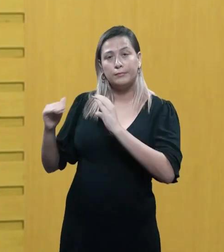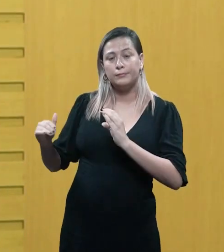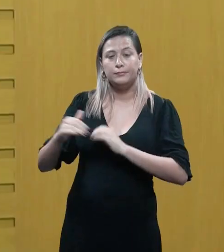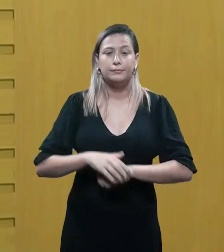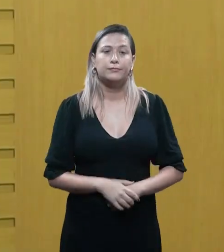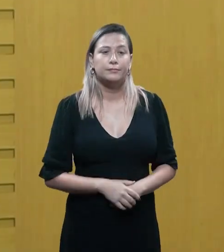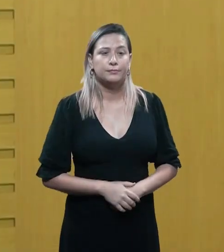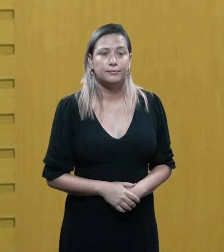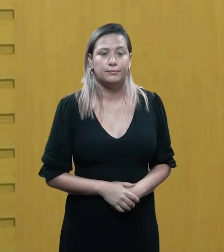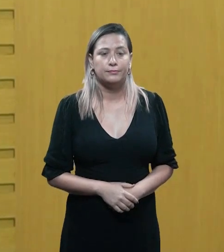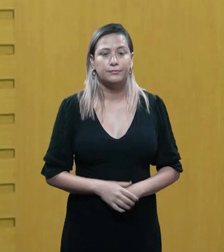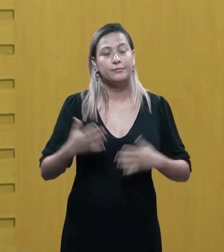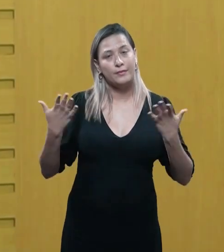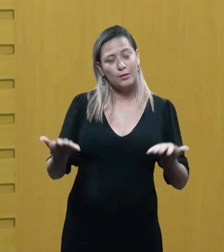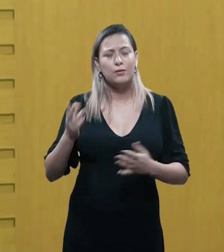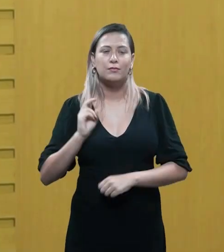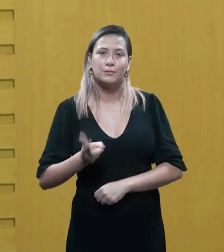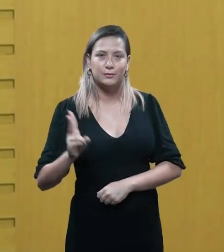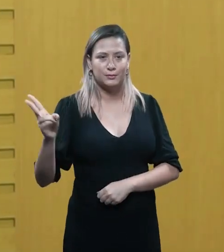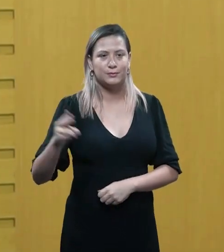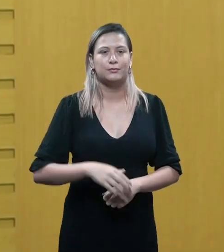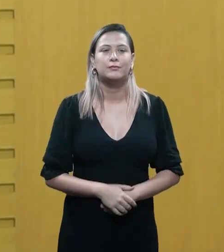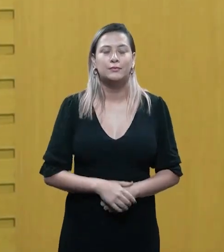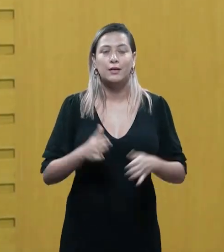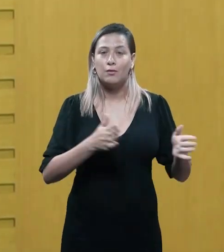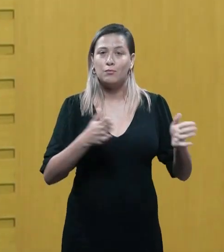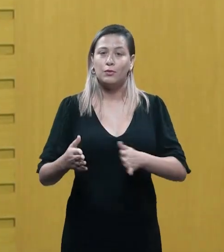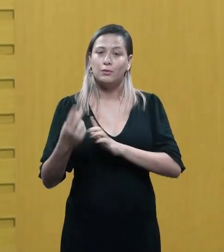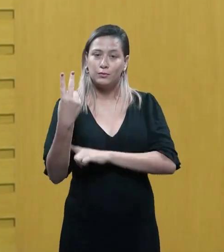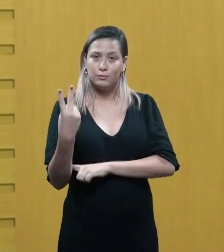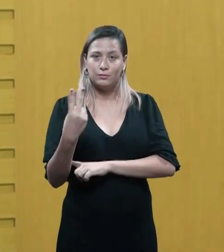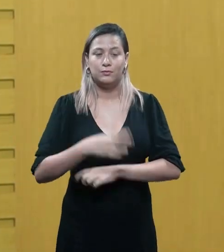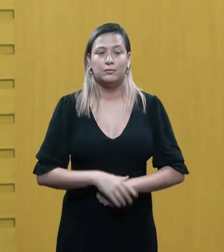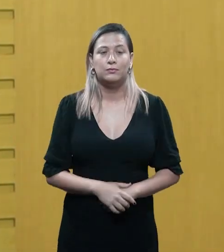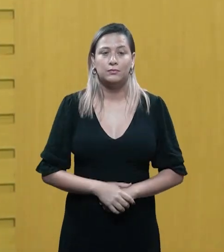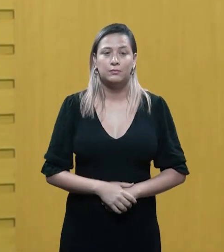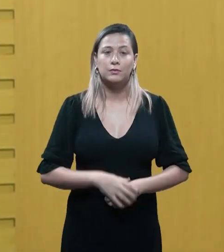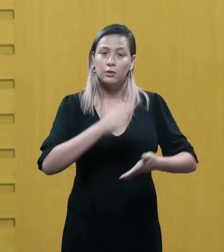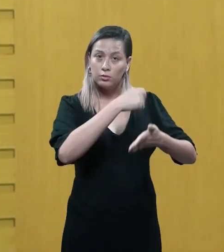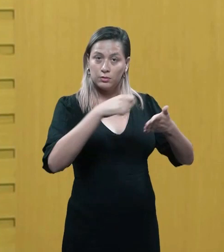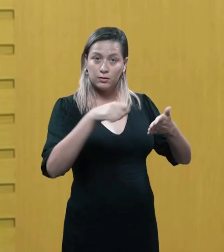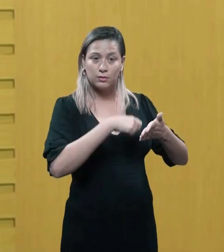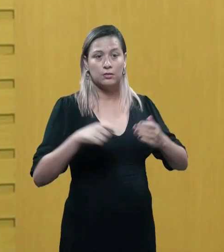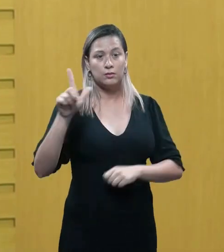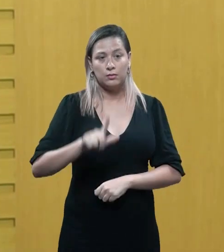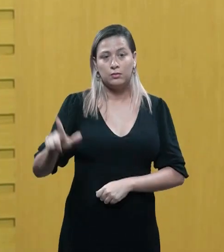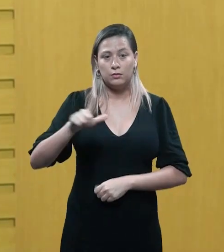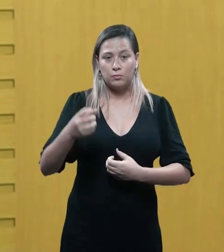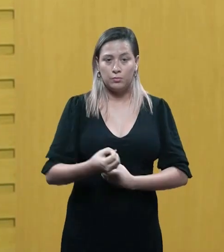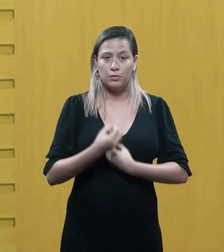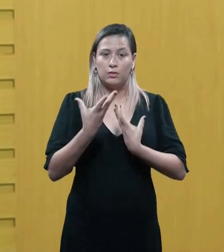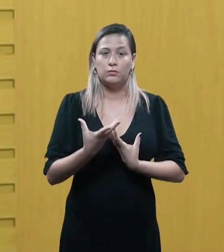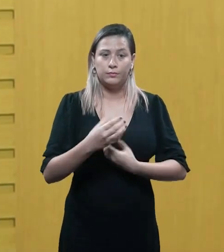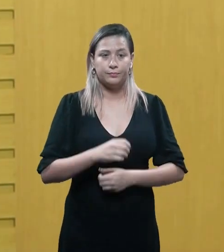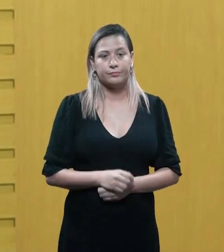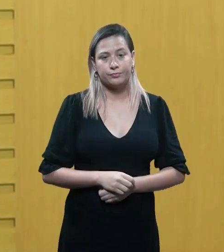e-mail. Vamos dar continuidade agora ao segundo módulo e a gente vai falar de escritas, literária, poética,